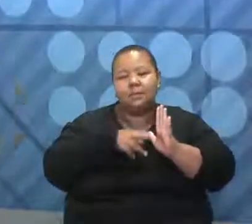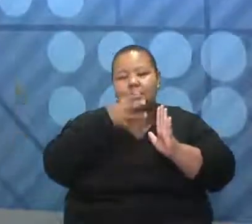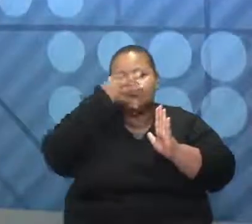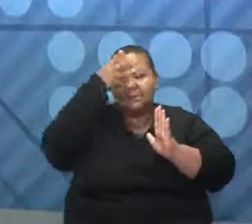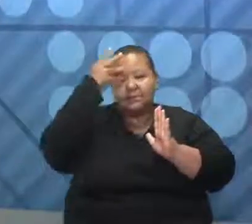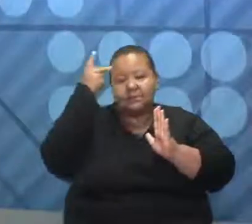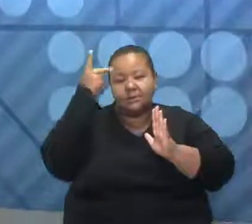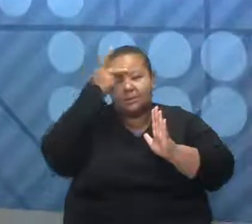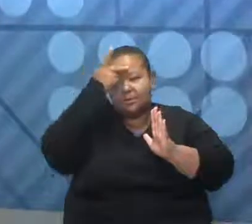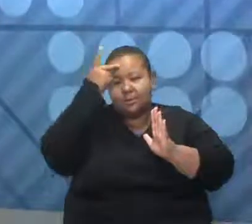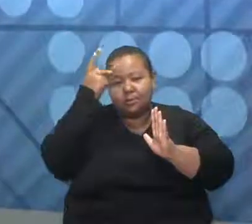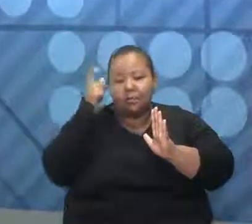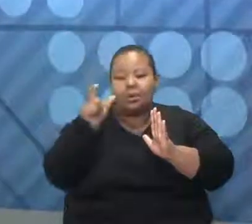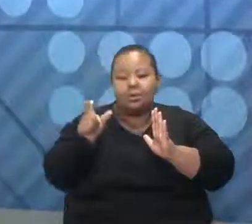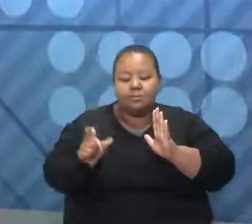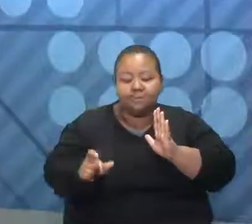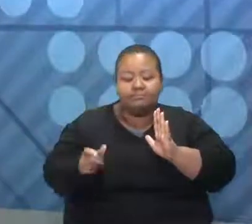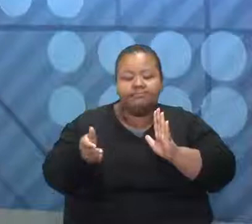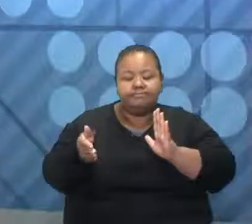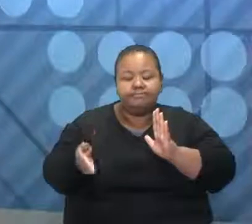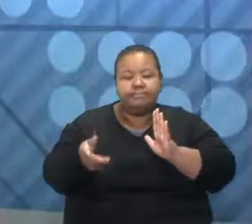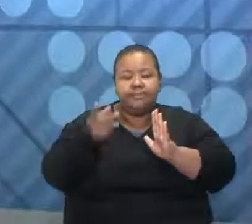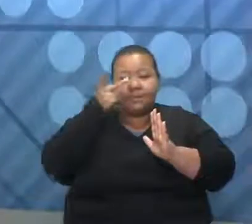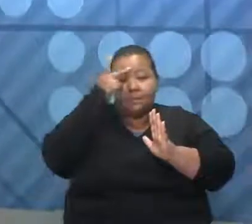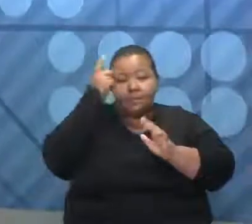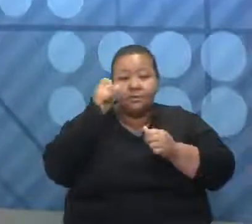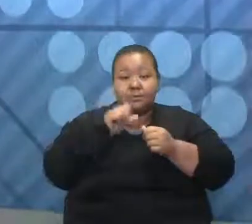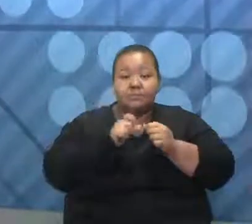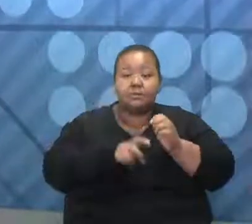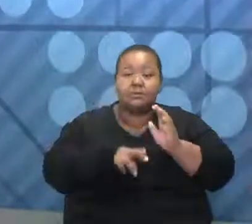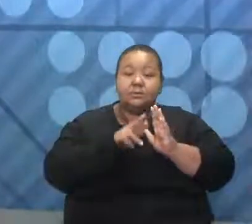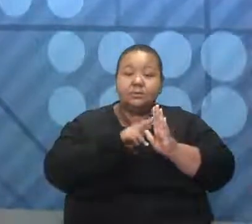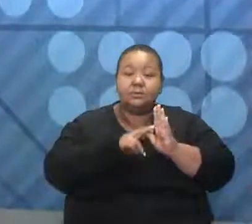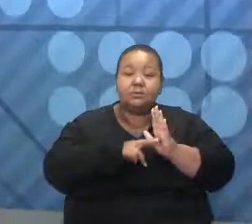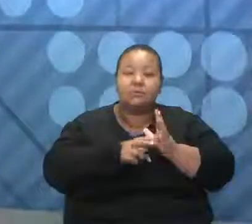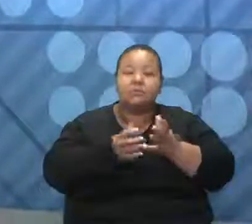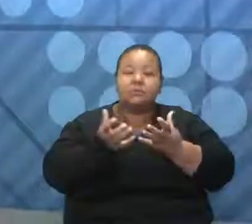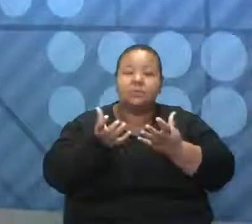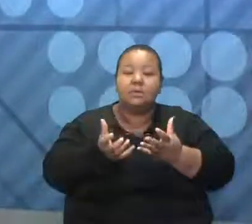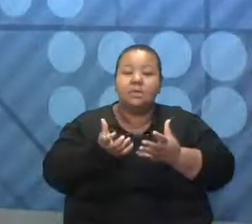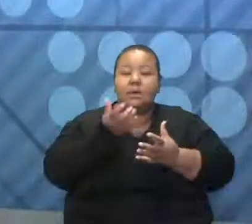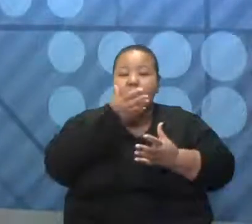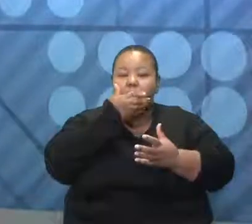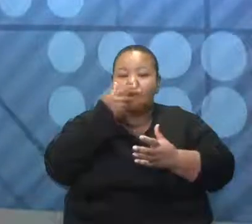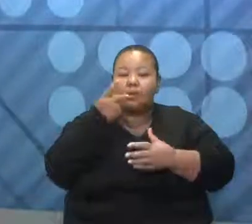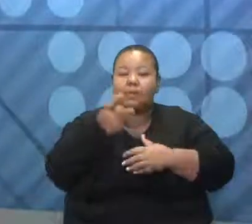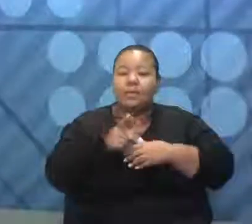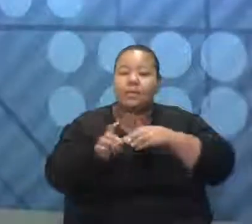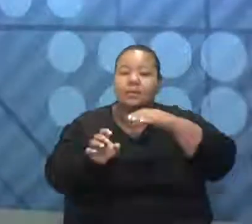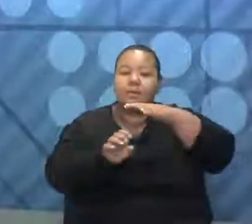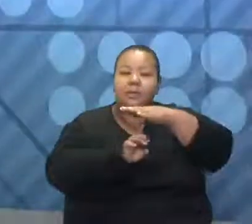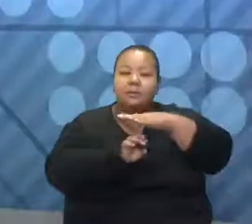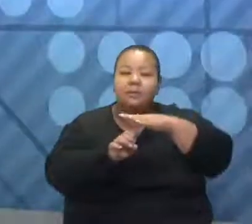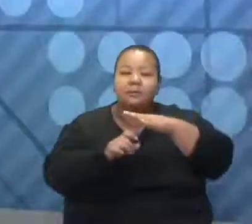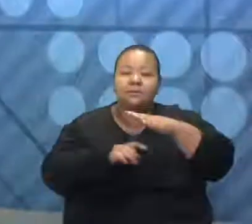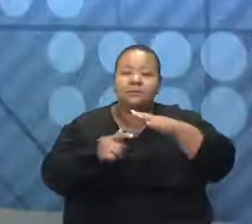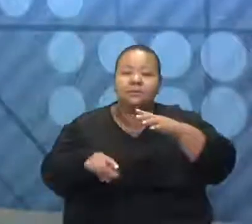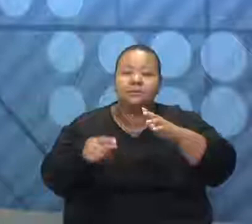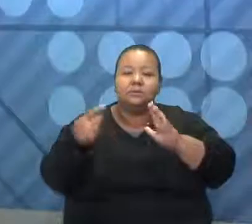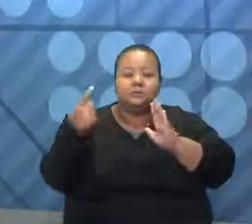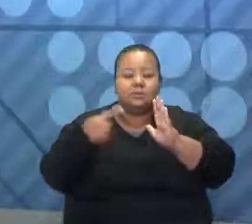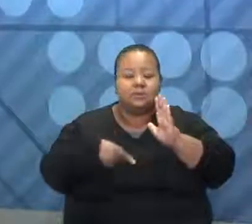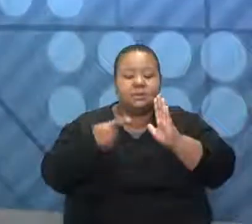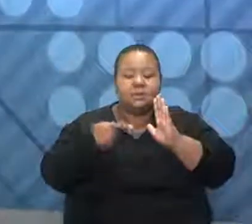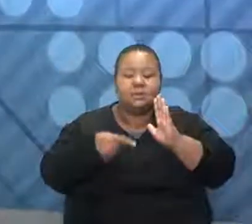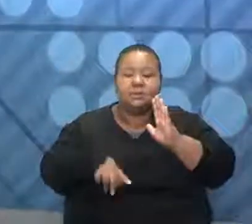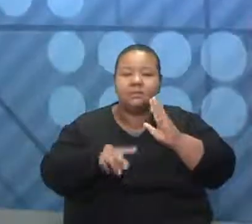pessoa que está ali. E aquele que fez aquele relatório, ele quer o melhor para a empresa, dentro das suas diretrizes, dentro da sua missão, visão